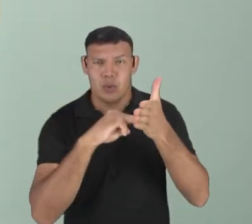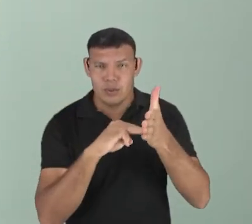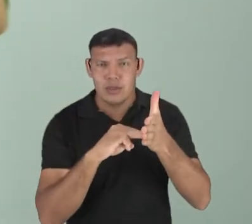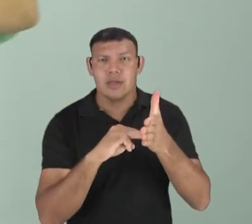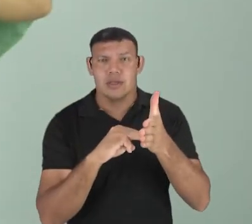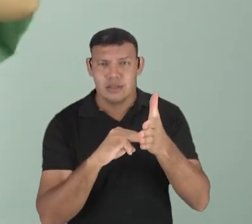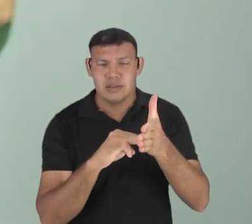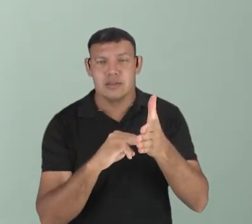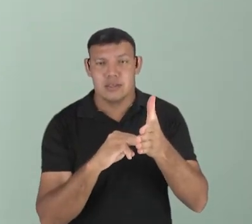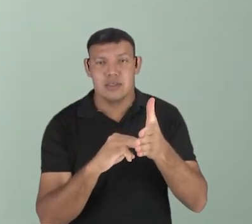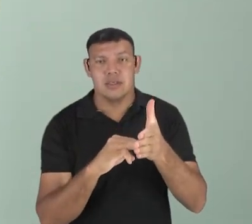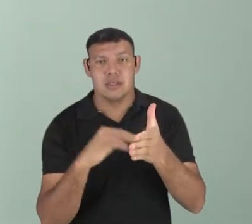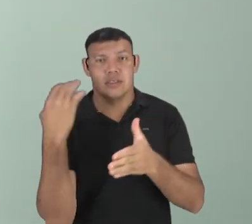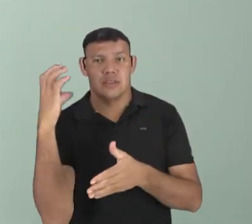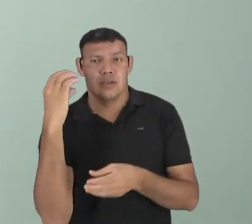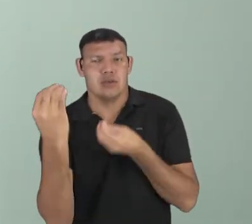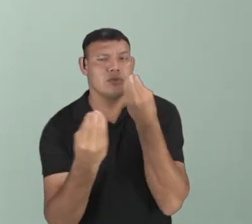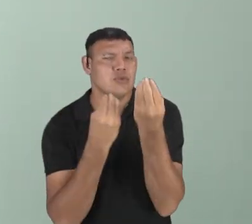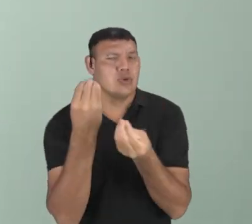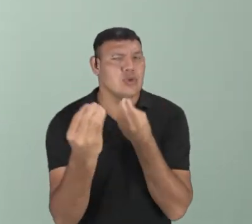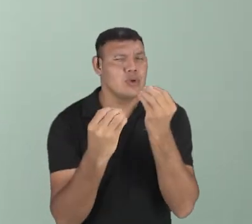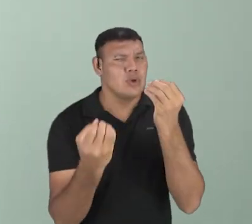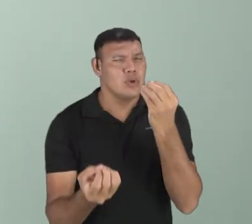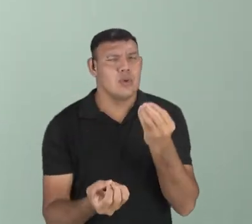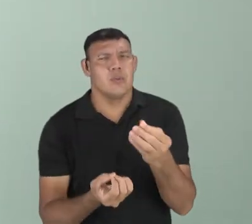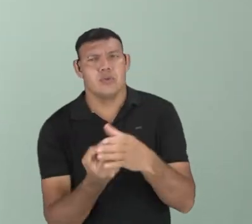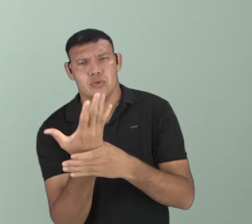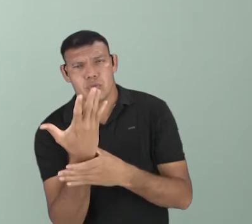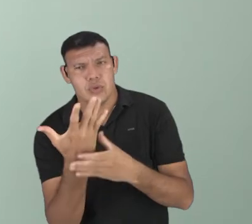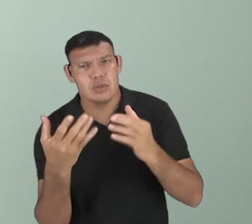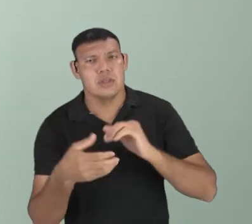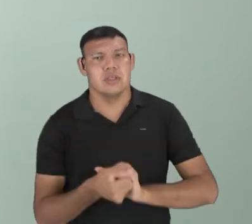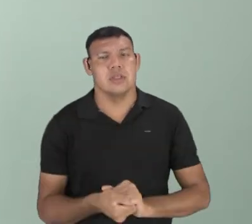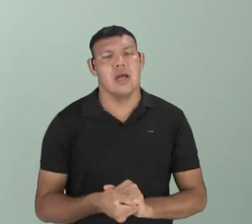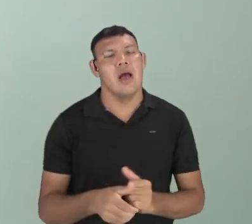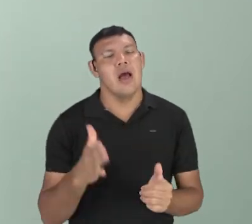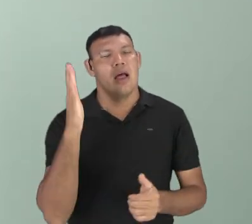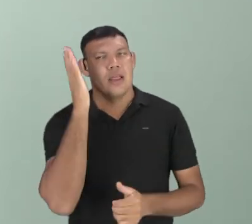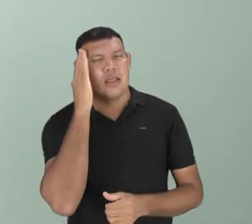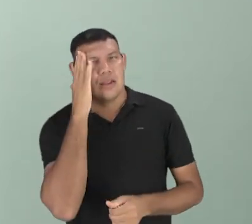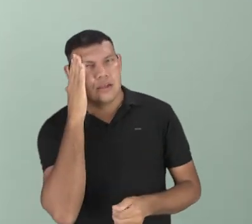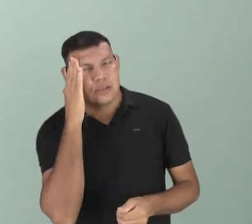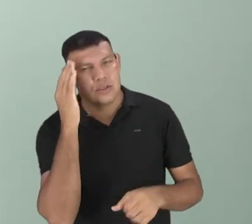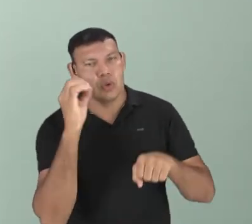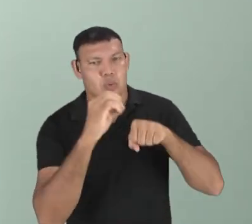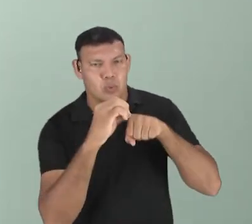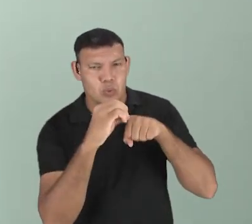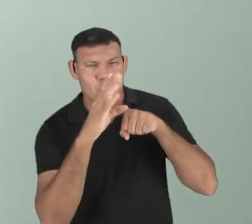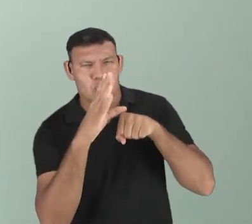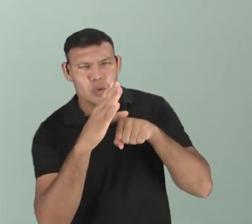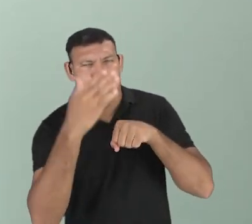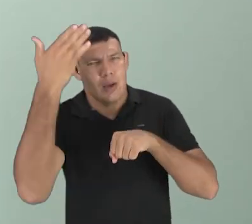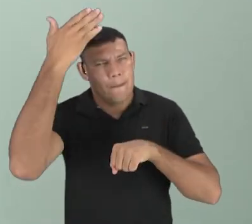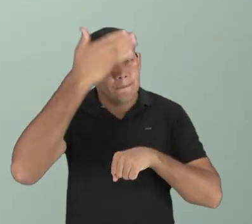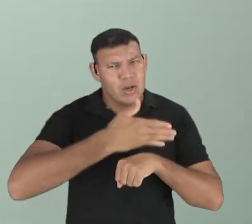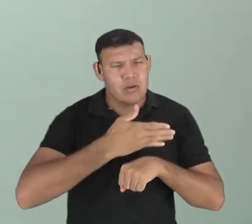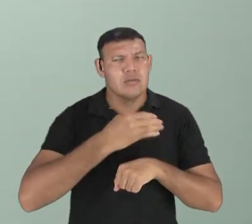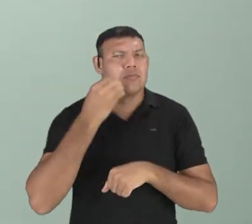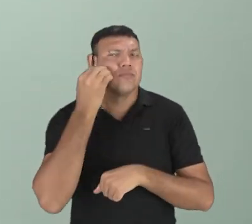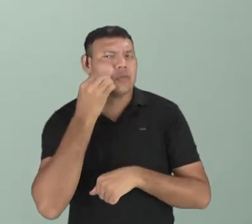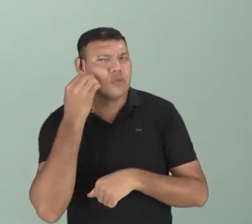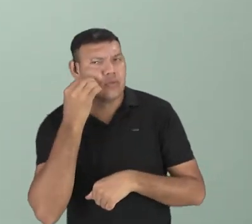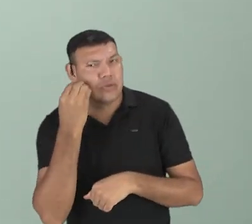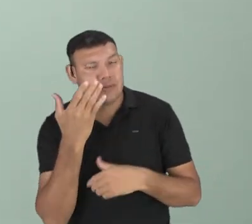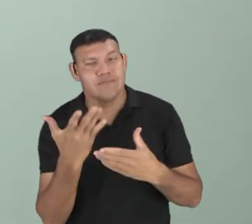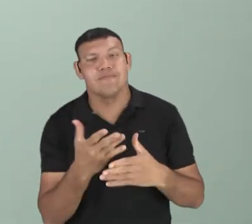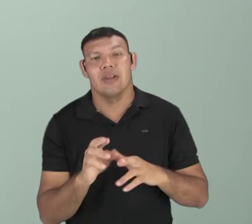Então, a forma como um cientista produz um saber que ele pode ser verificado e comprovado na experiência, a pseudociência ela